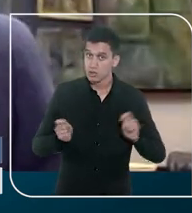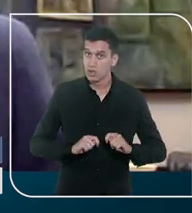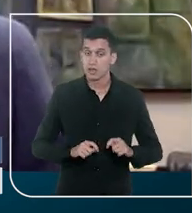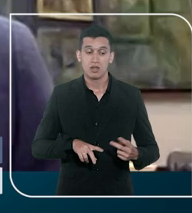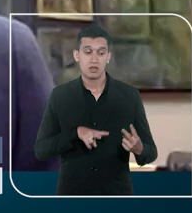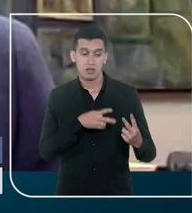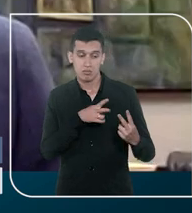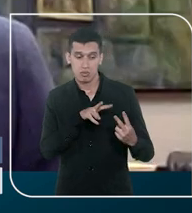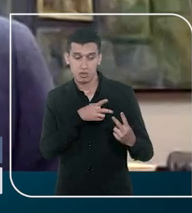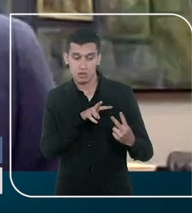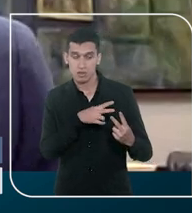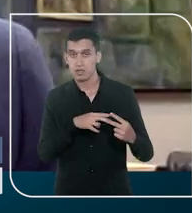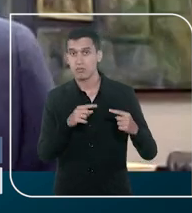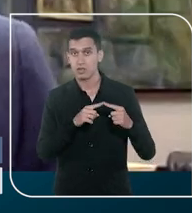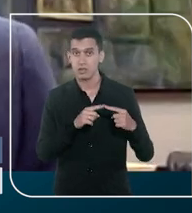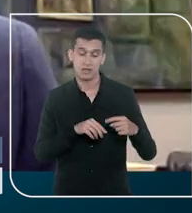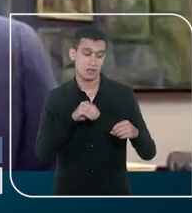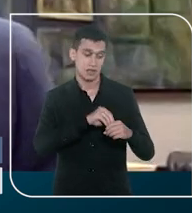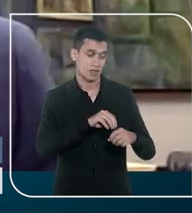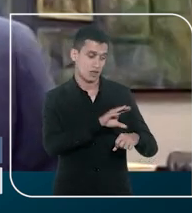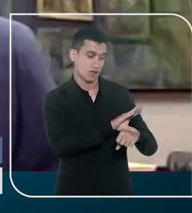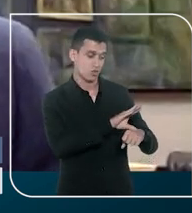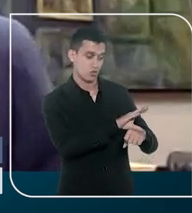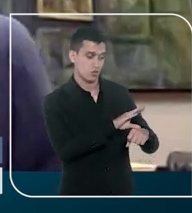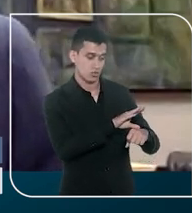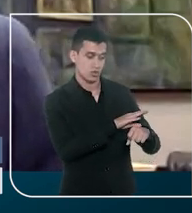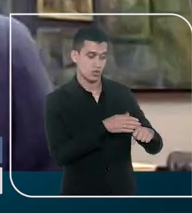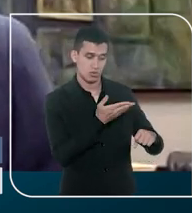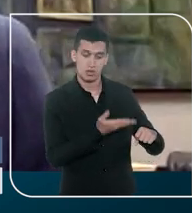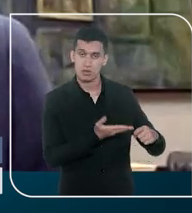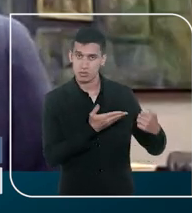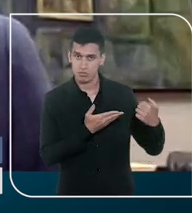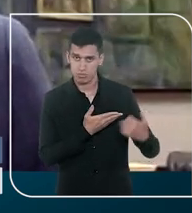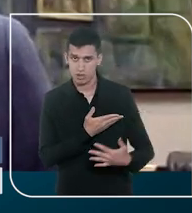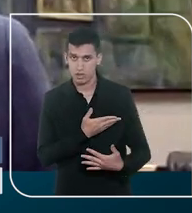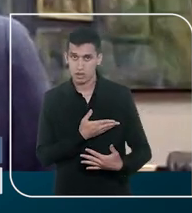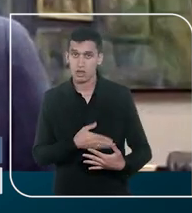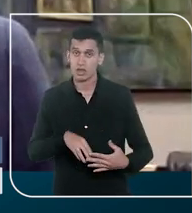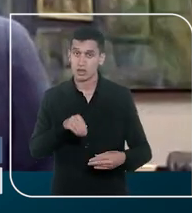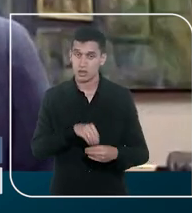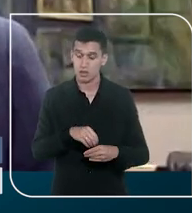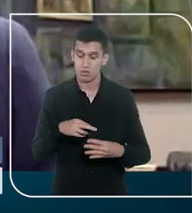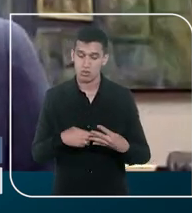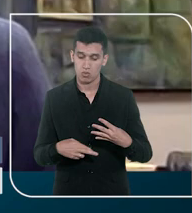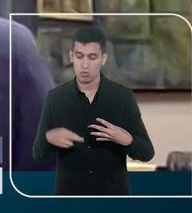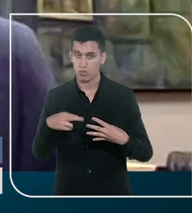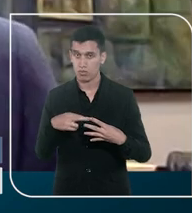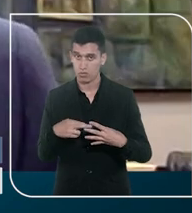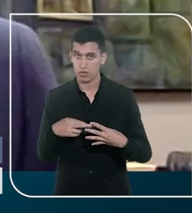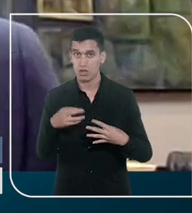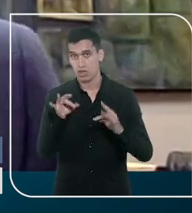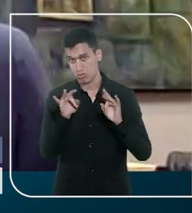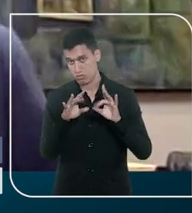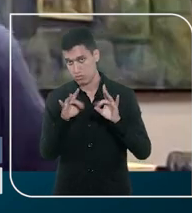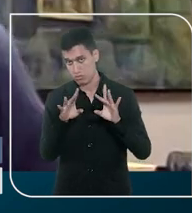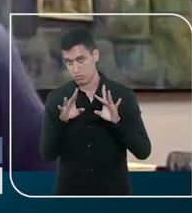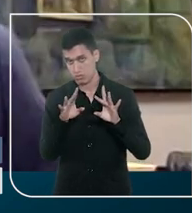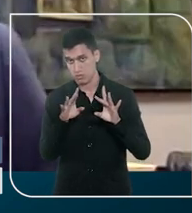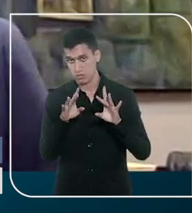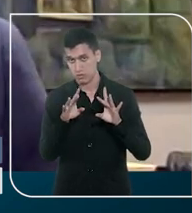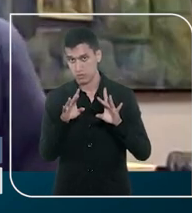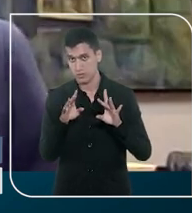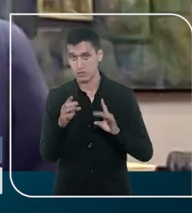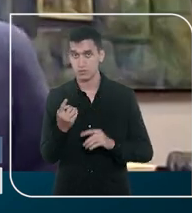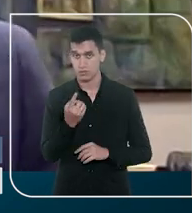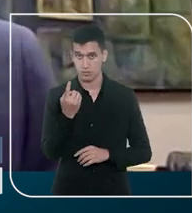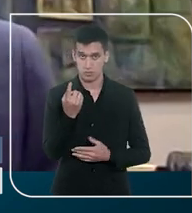de cabimento previstas na Constituição quanto ao recurso especial, por exemplo, uma delas